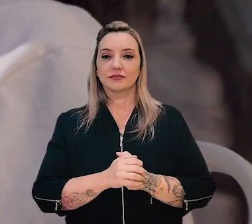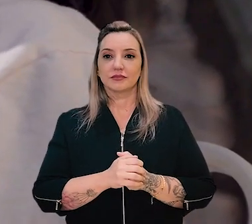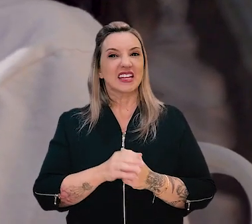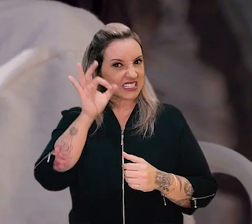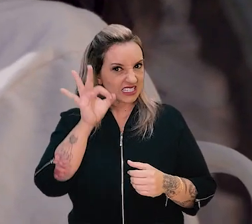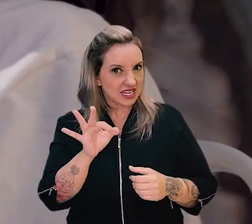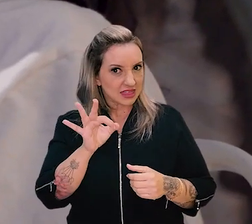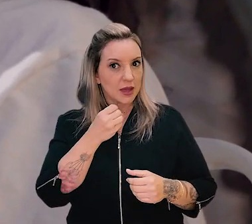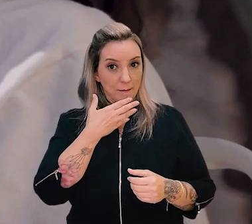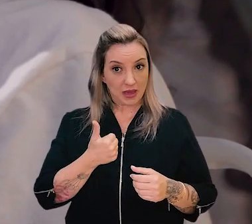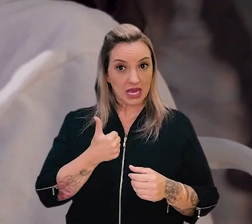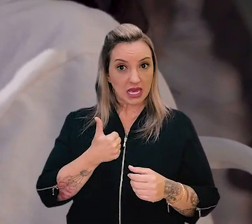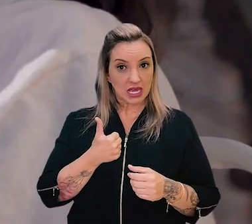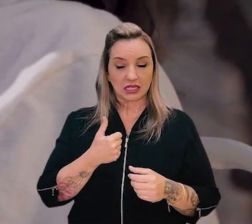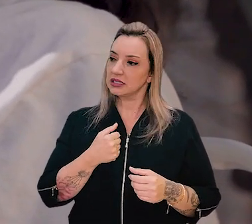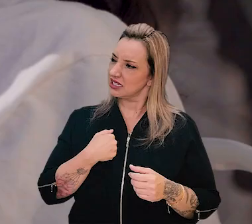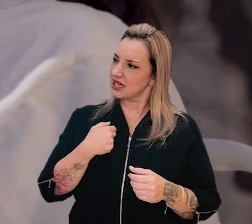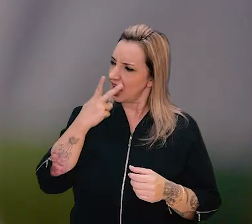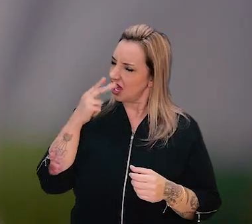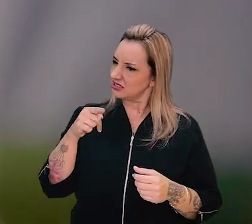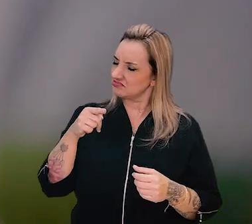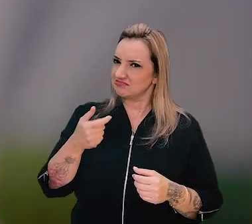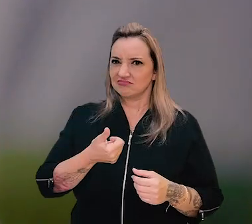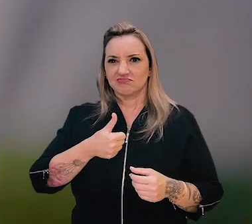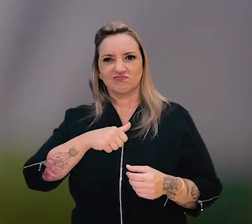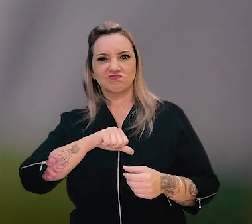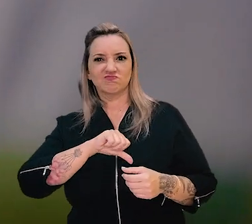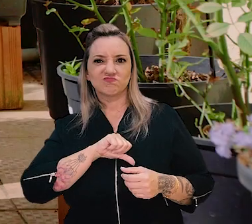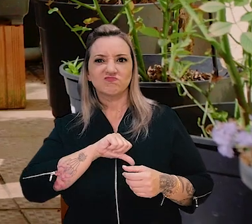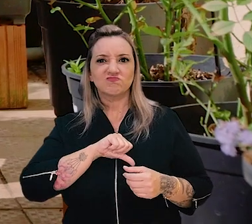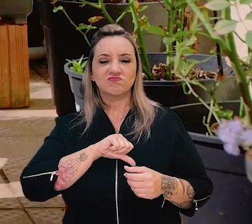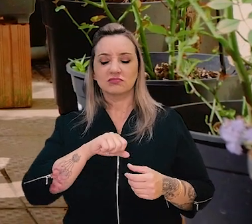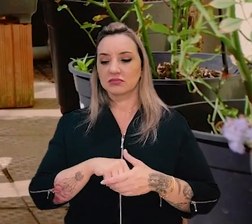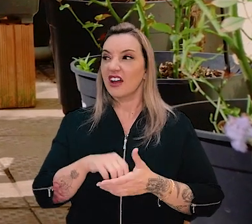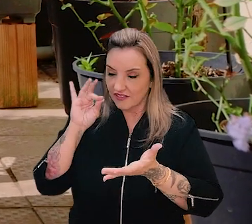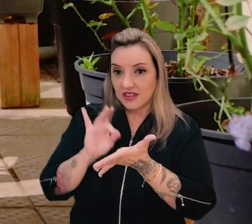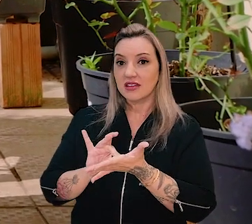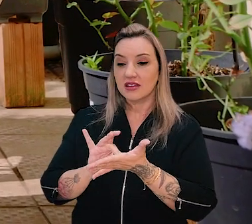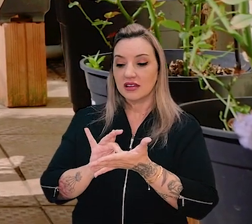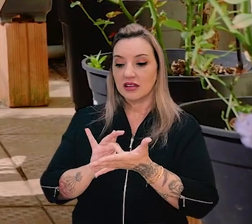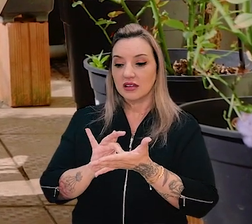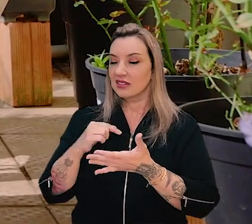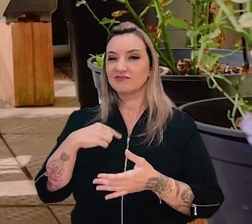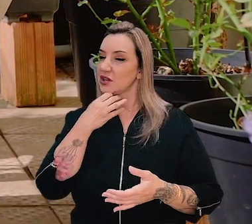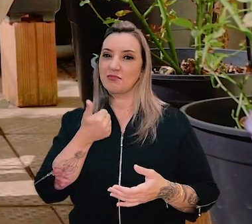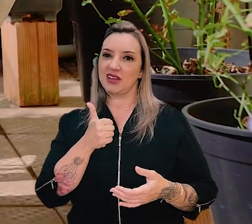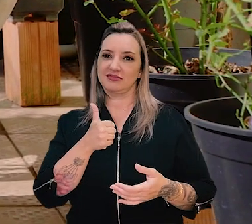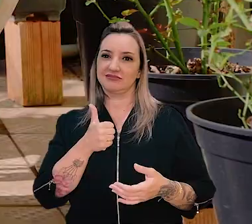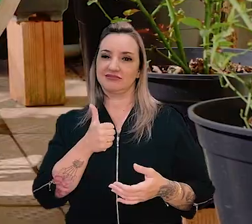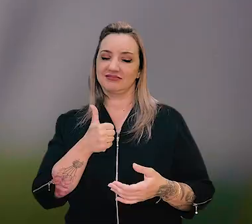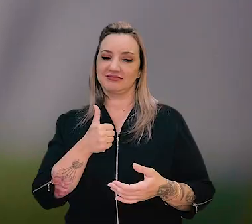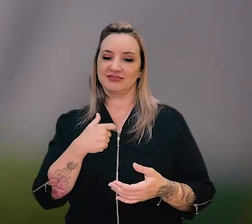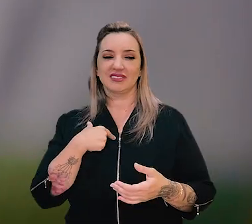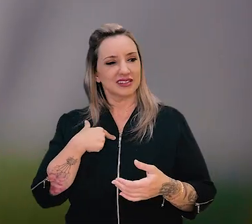Tem certeza que tá tudo bem? Tô te achando meio pra baixo. Na real, é que não tá tudo bem, não.